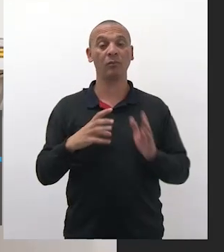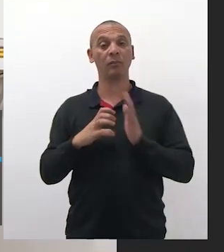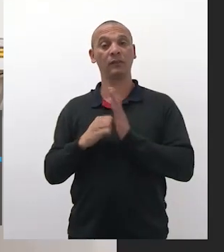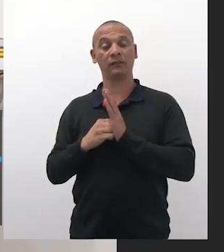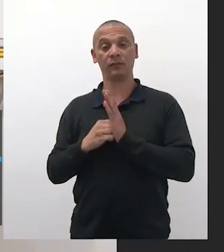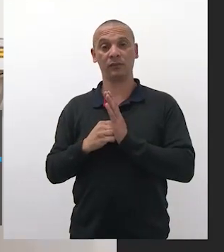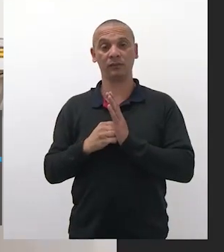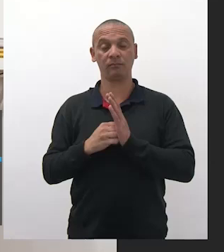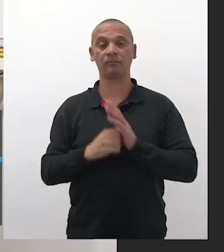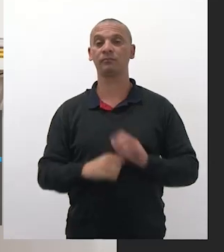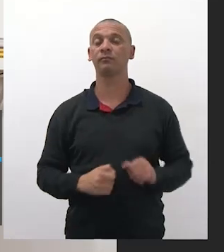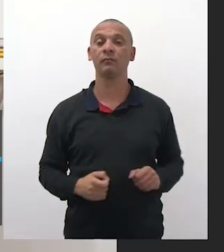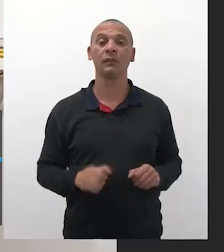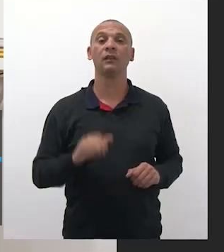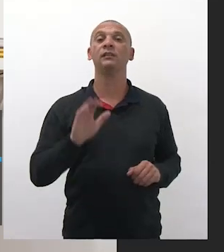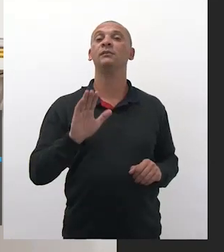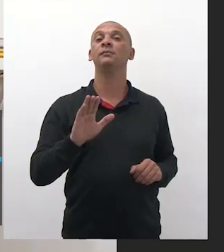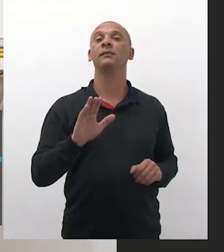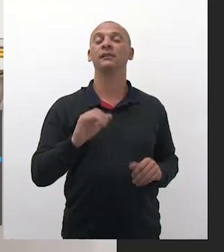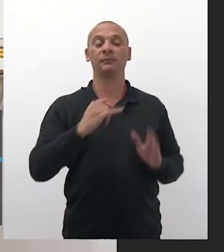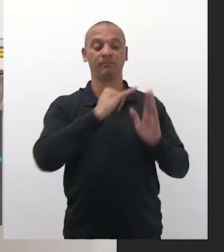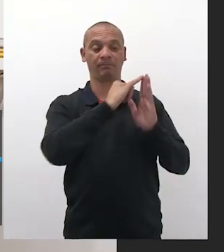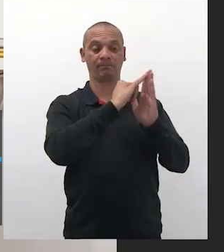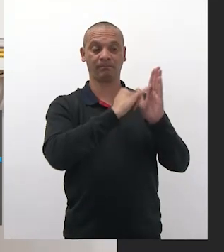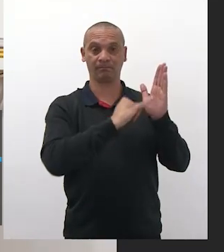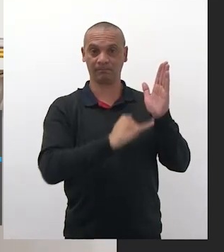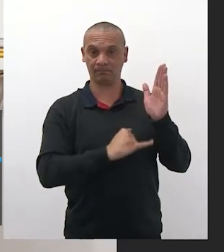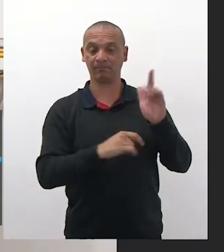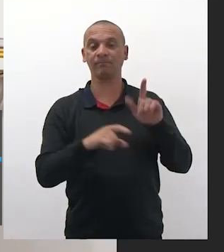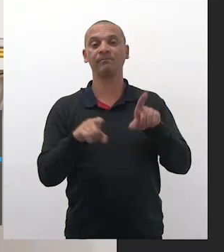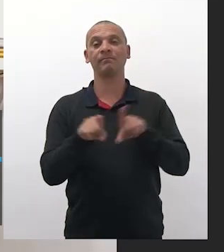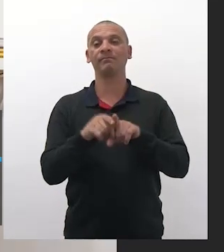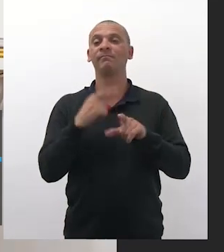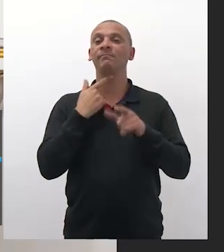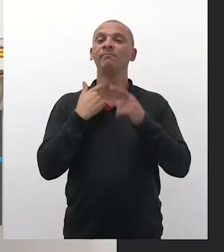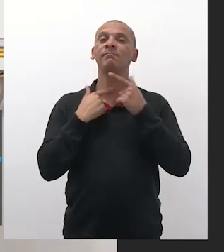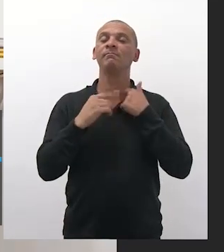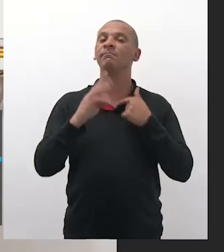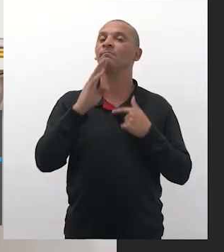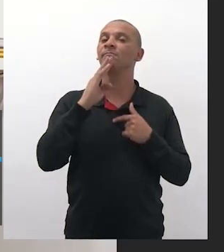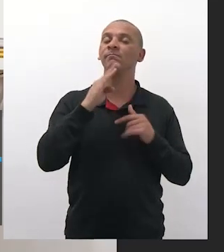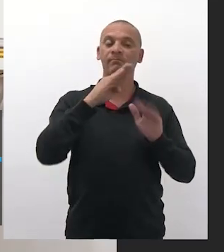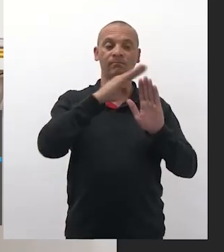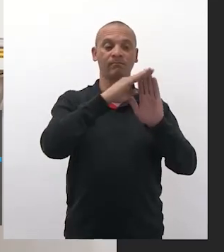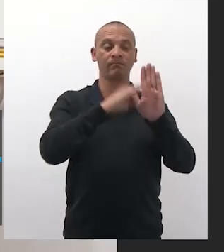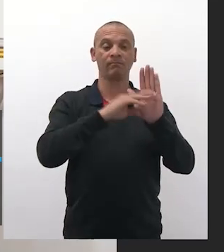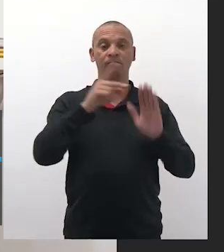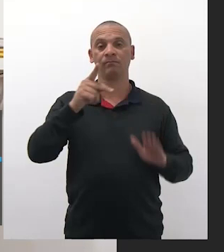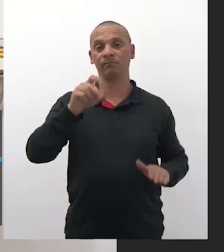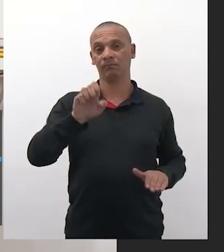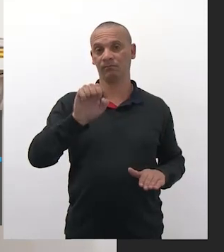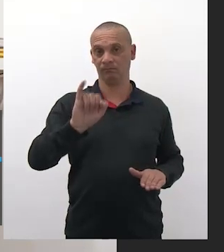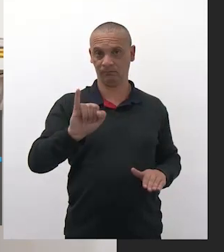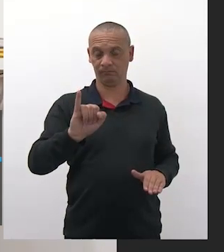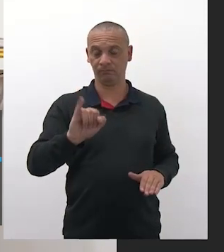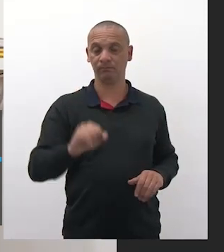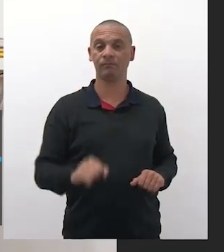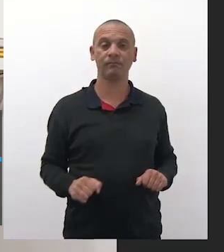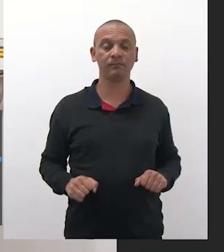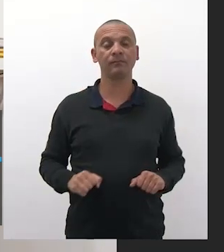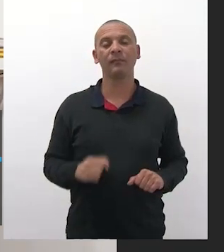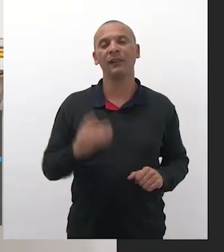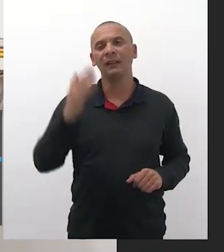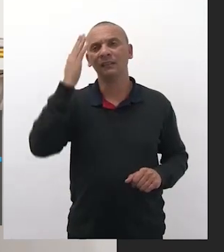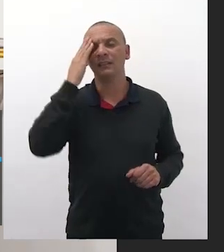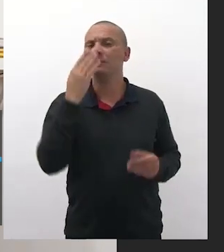matrícula. Mas tinha feito a inscrição também, porque eu queria conhecer o programa, né, de ensino integral, de saber